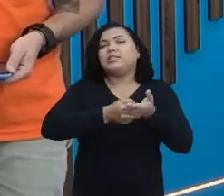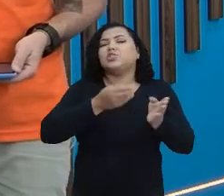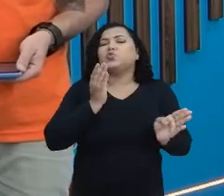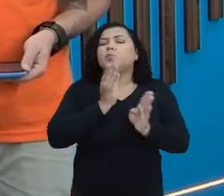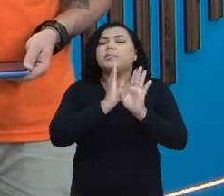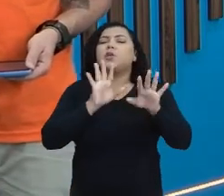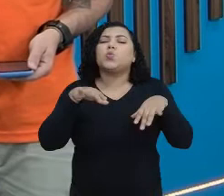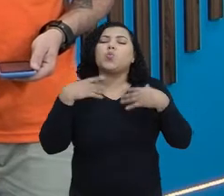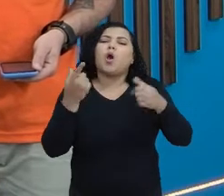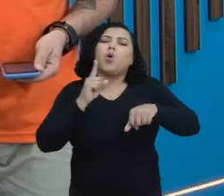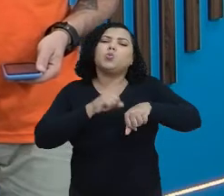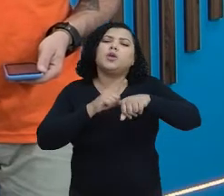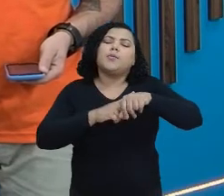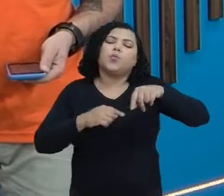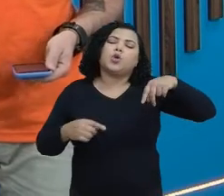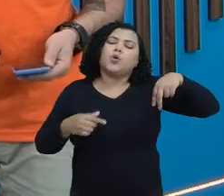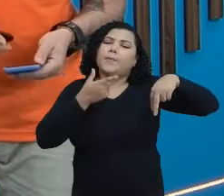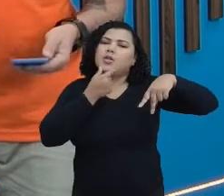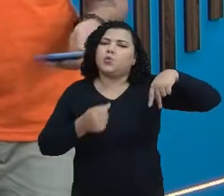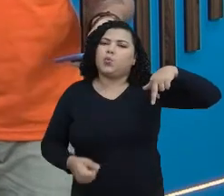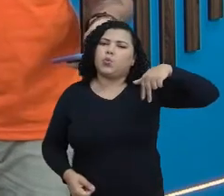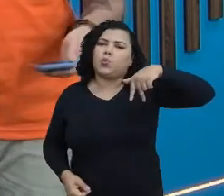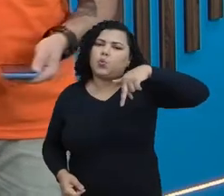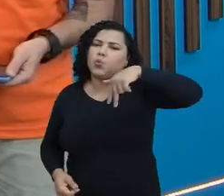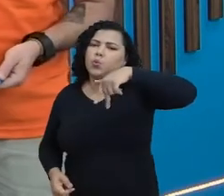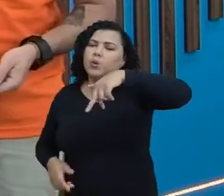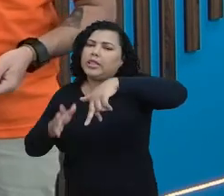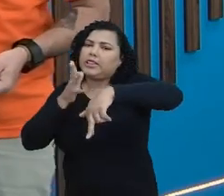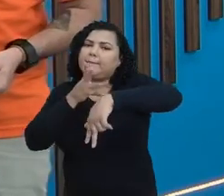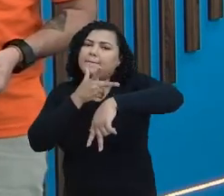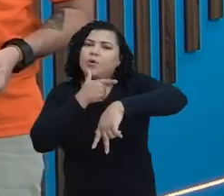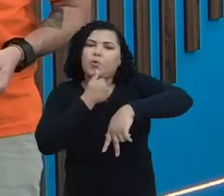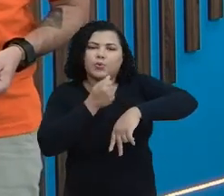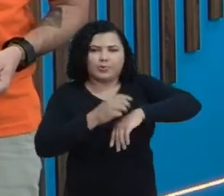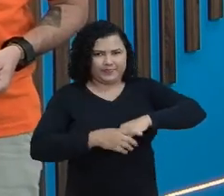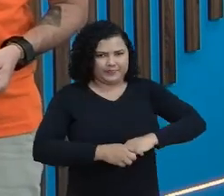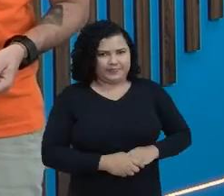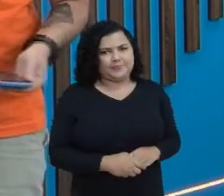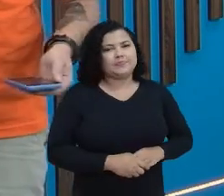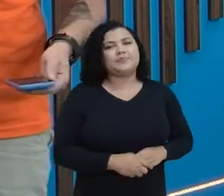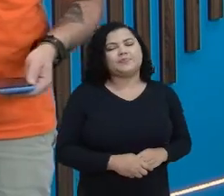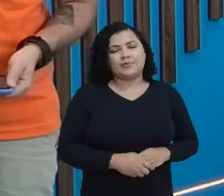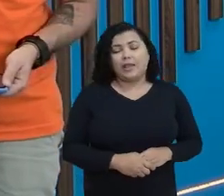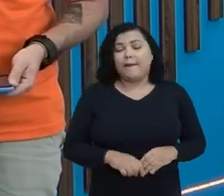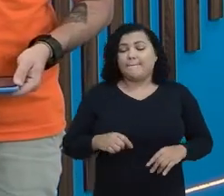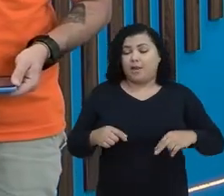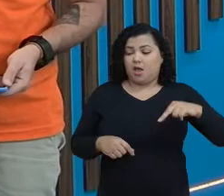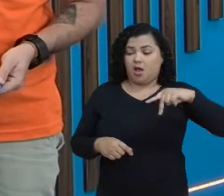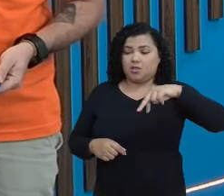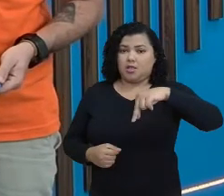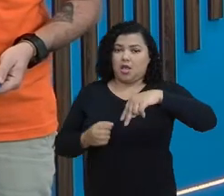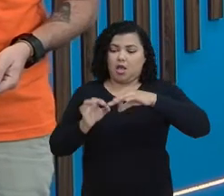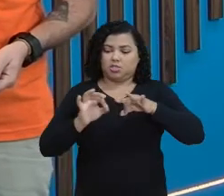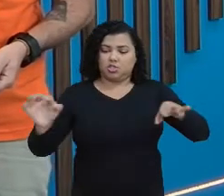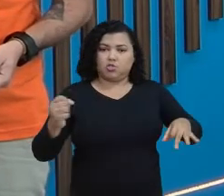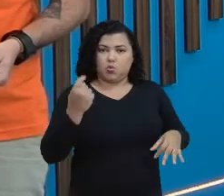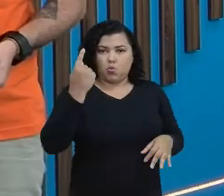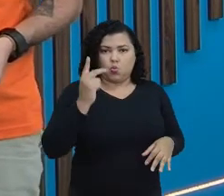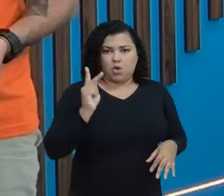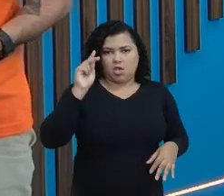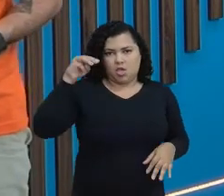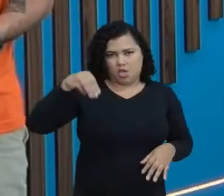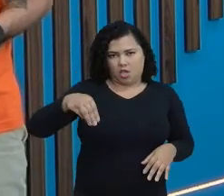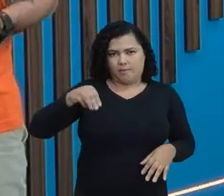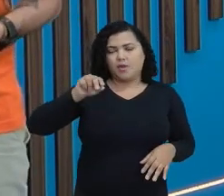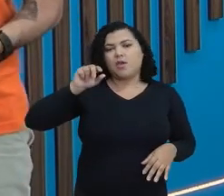tempo que aquele garoto caminhando faz para percorrer a distância de 1,5 km, como a gente analisou. Escreve para a gente lá,